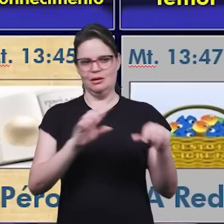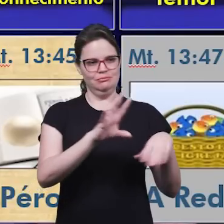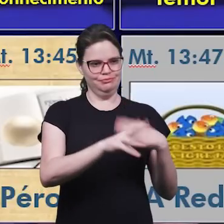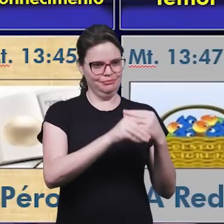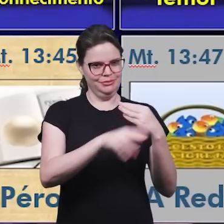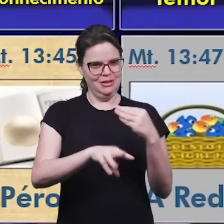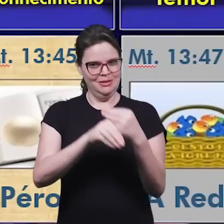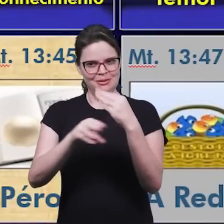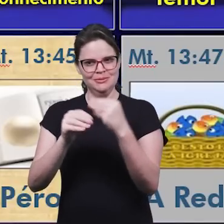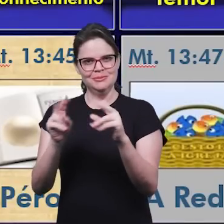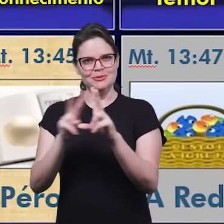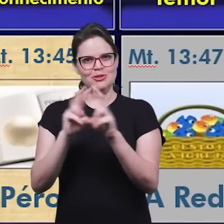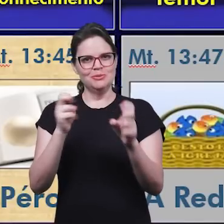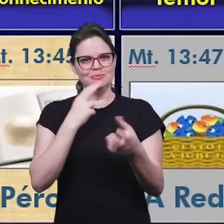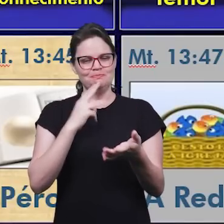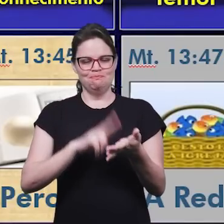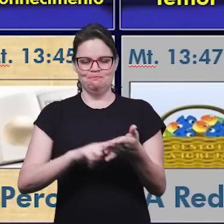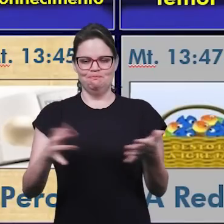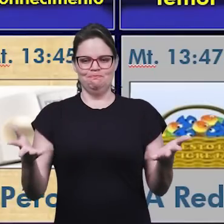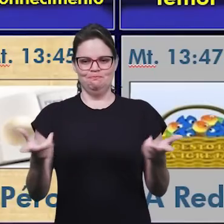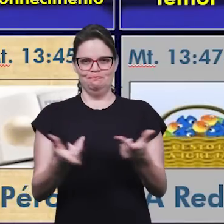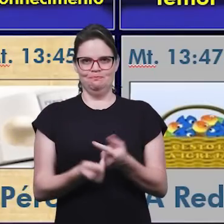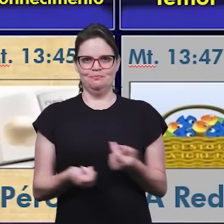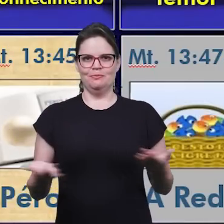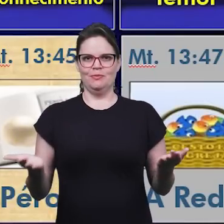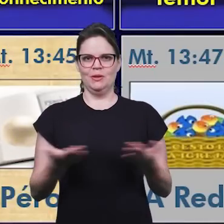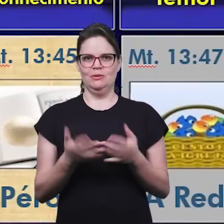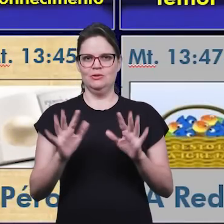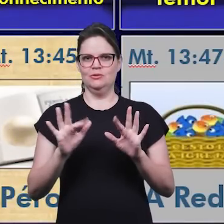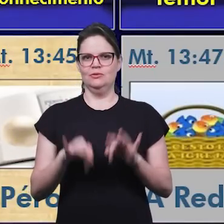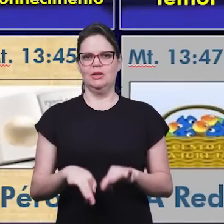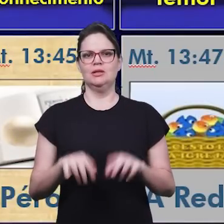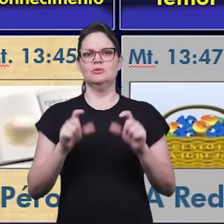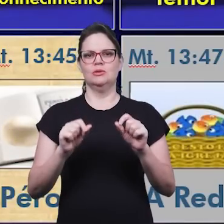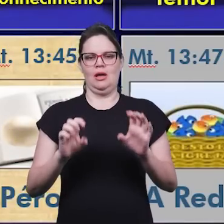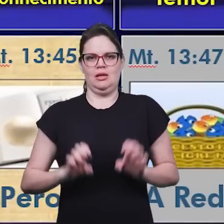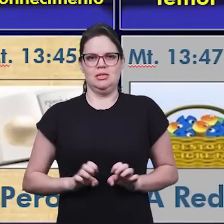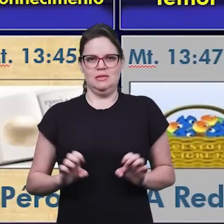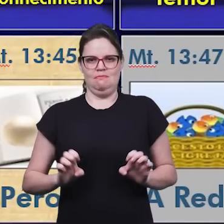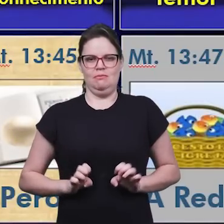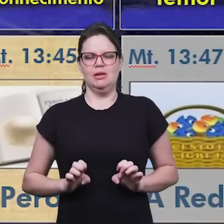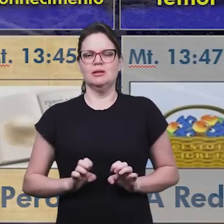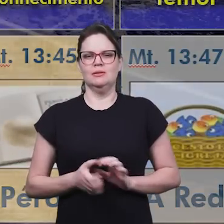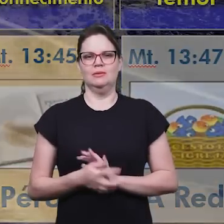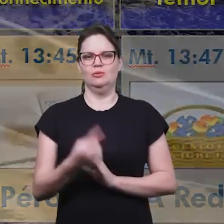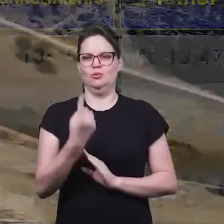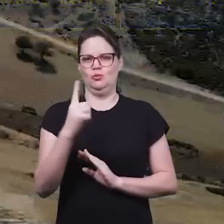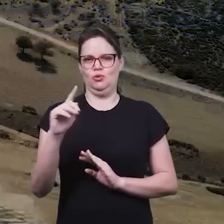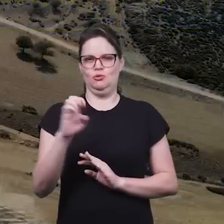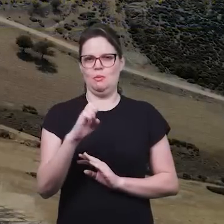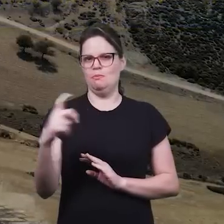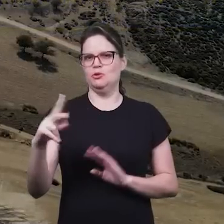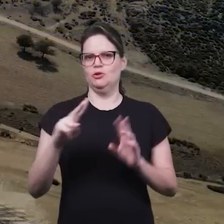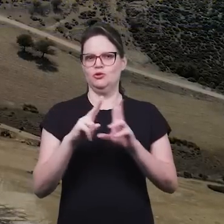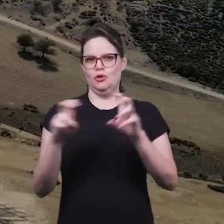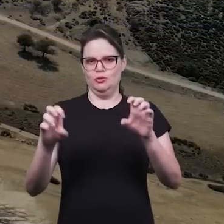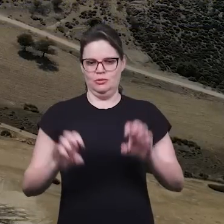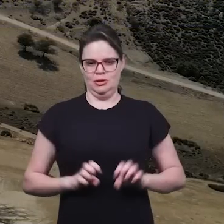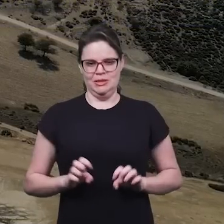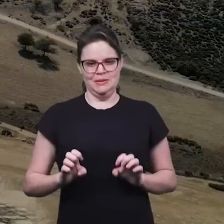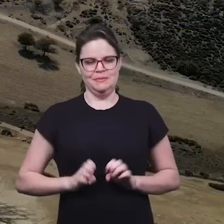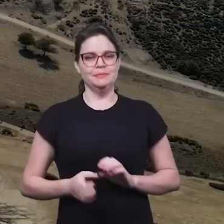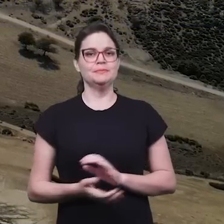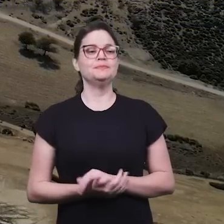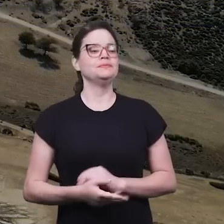complementem essa carta maravilhosa que hoje estamos encerrando, que é a carta de Esmirna. Pastor Gilson